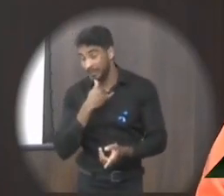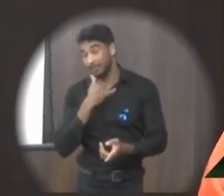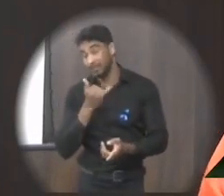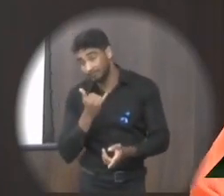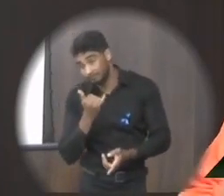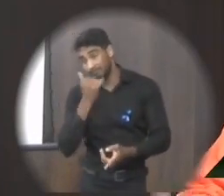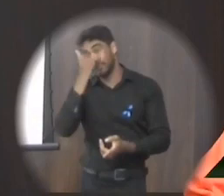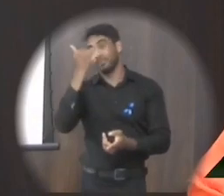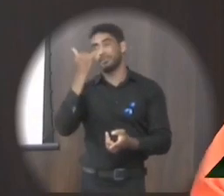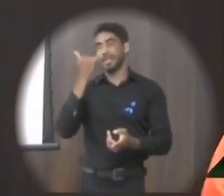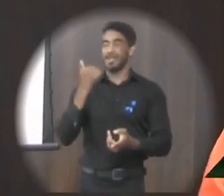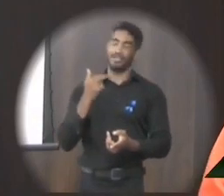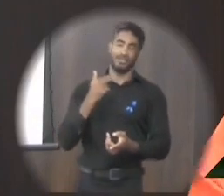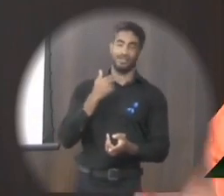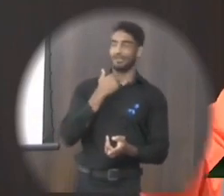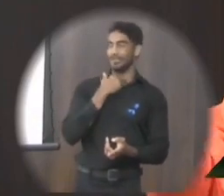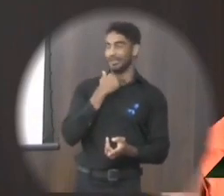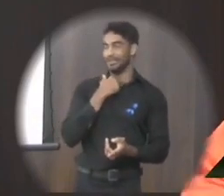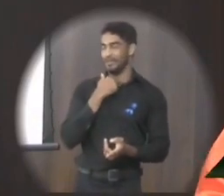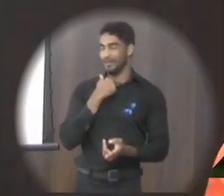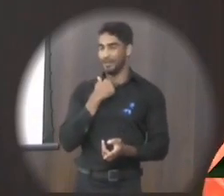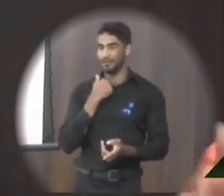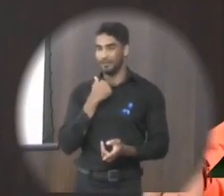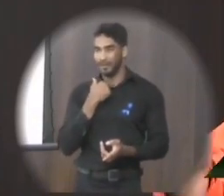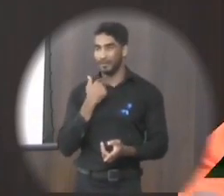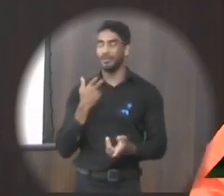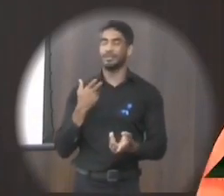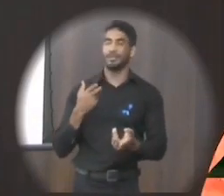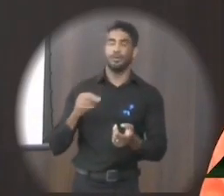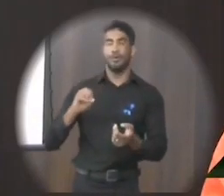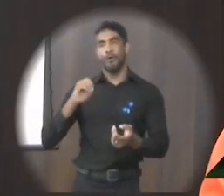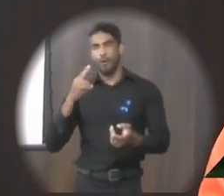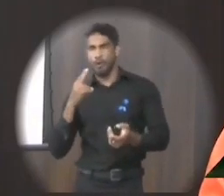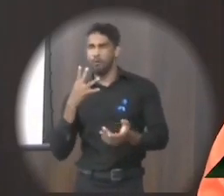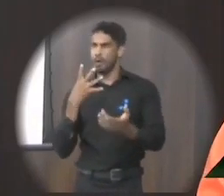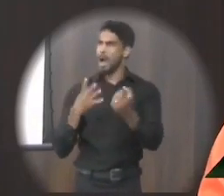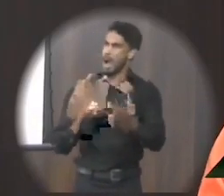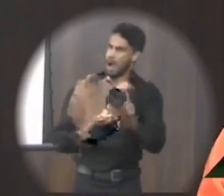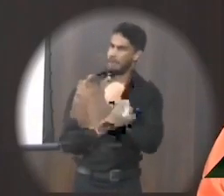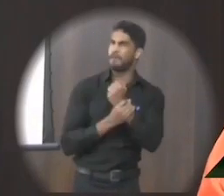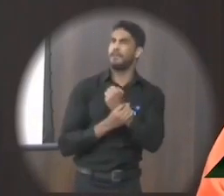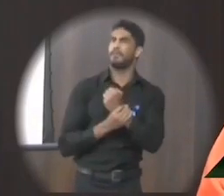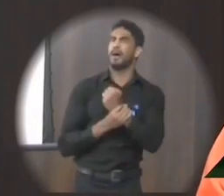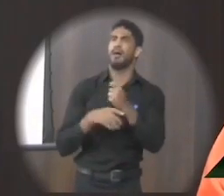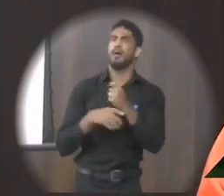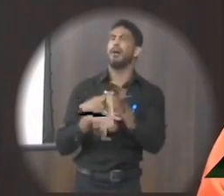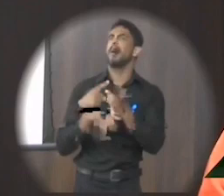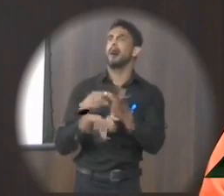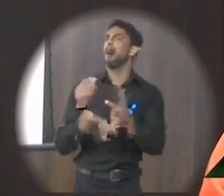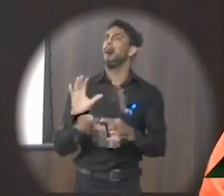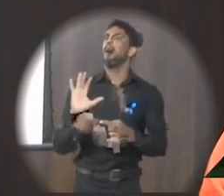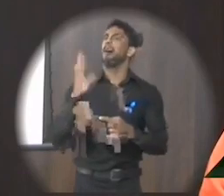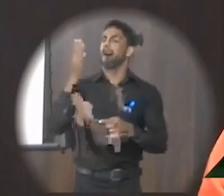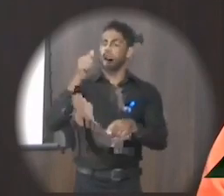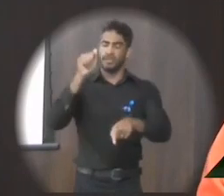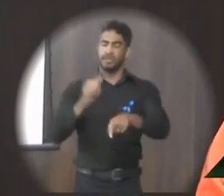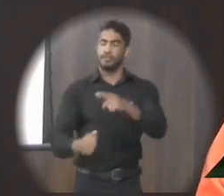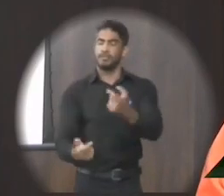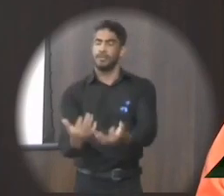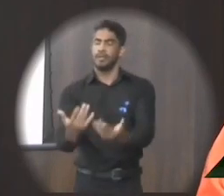a gente não pode categorizar ou afirmar as causas reais do início do